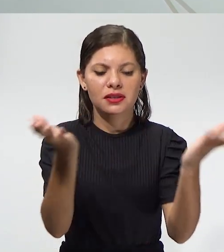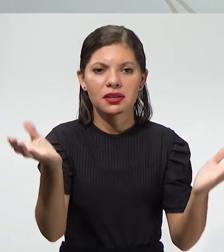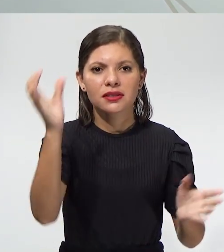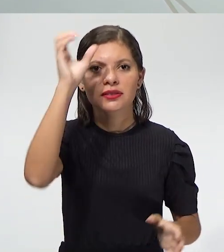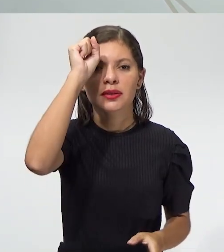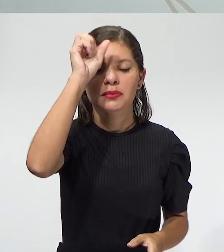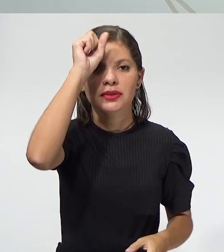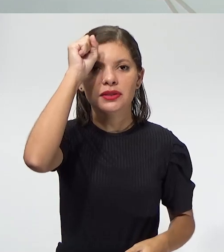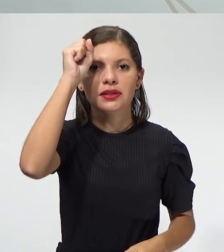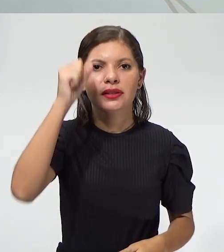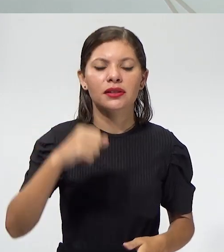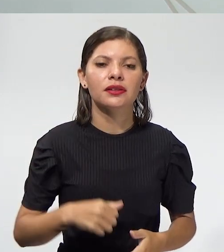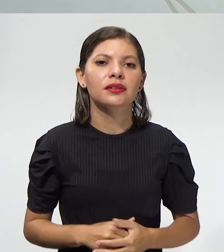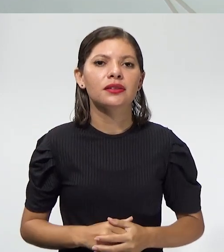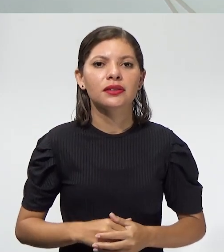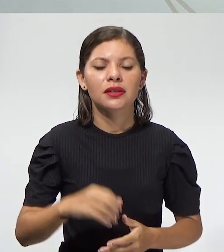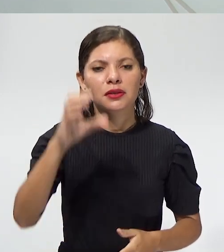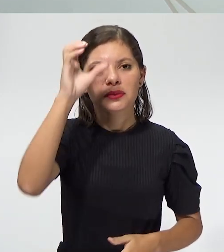vocês vão aprender